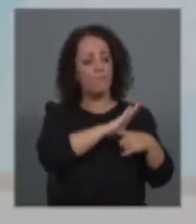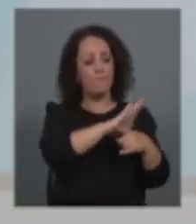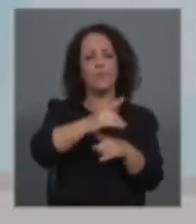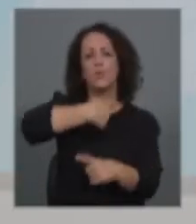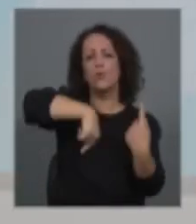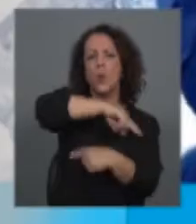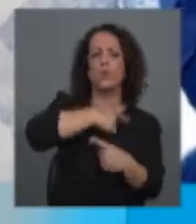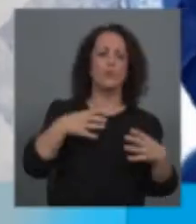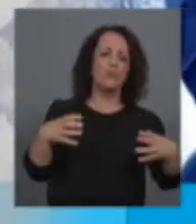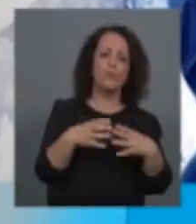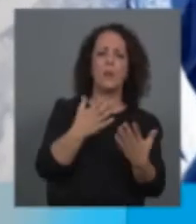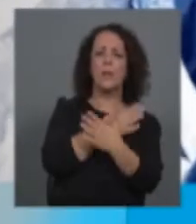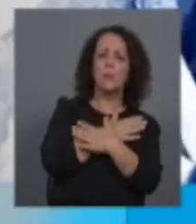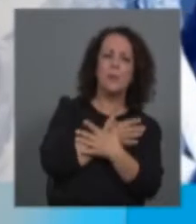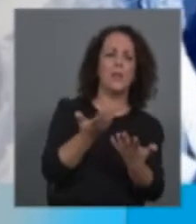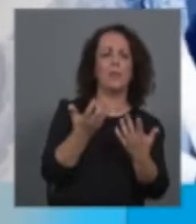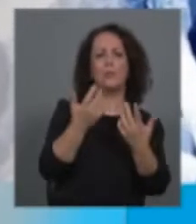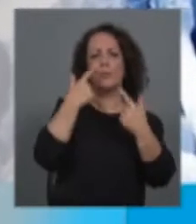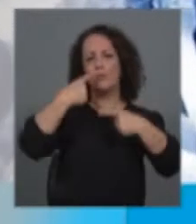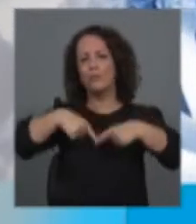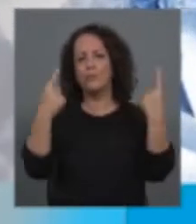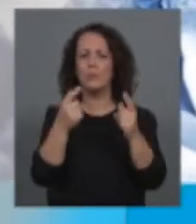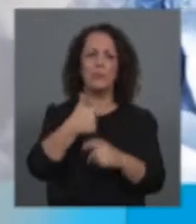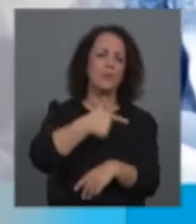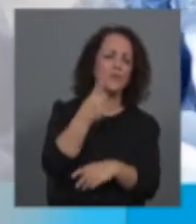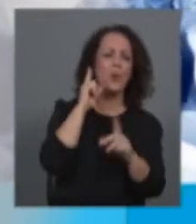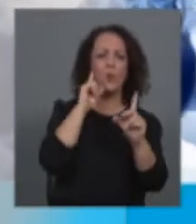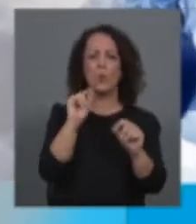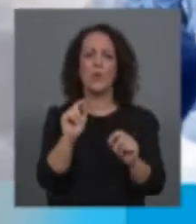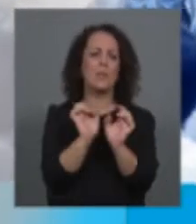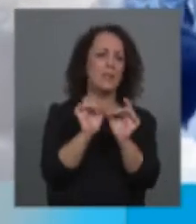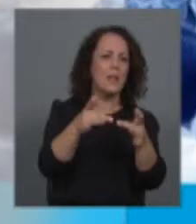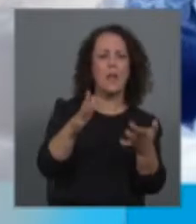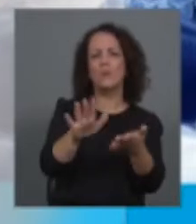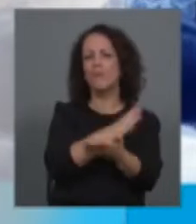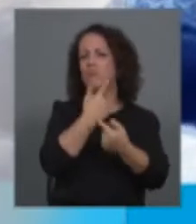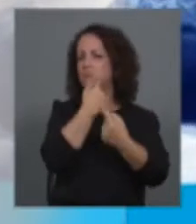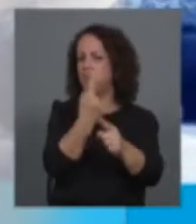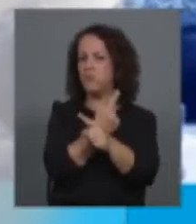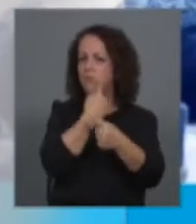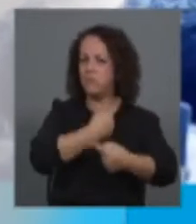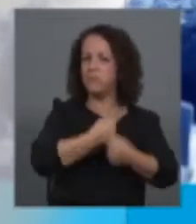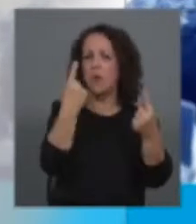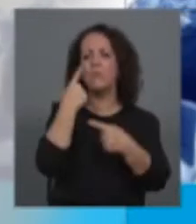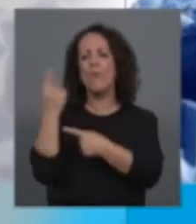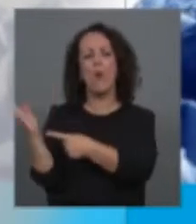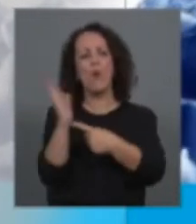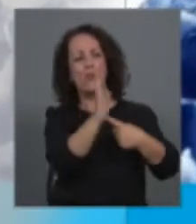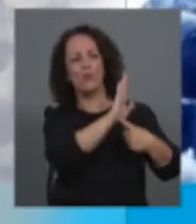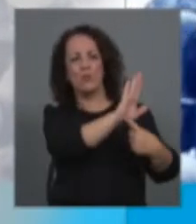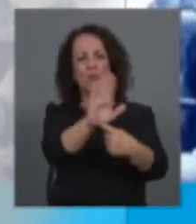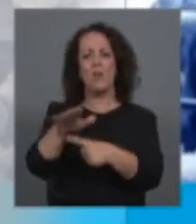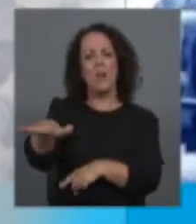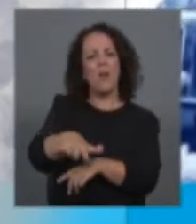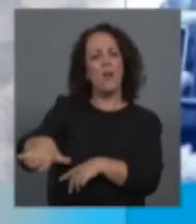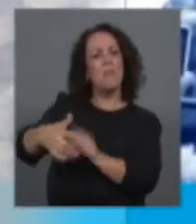amigos, através dos meios de comunicação social, através da internet, a mostrar o que é que efetivamente está a acontecer neste país e as necessidades que estão a